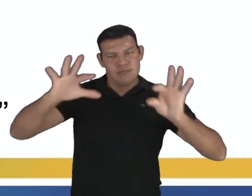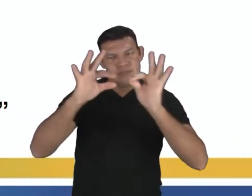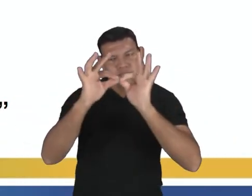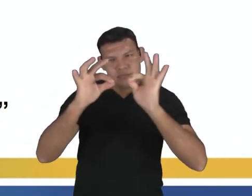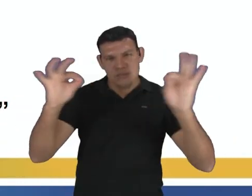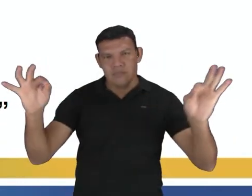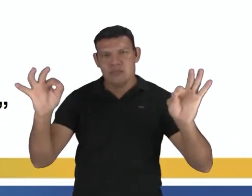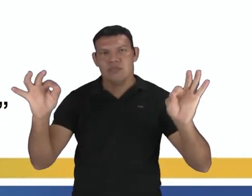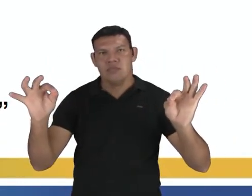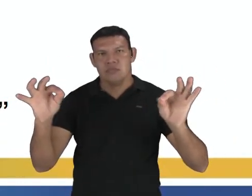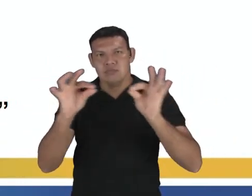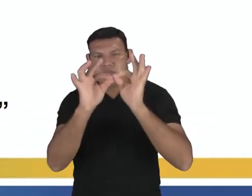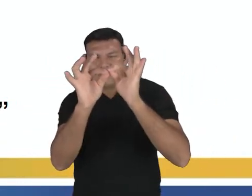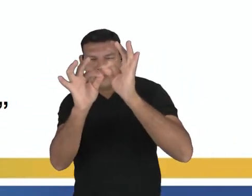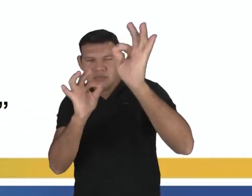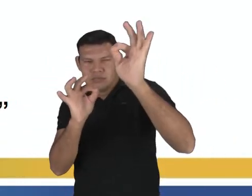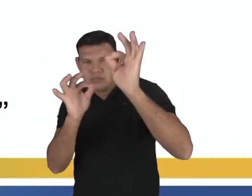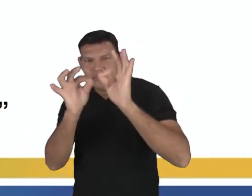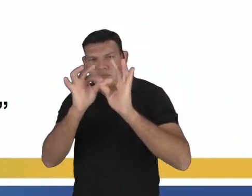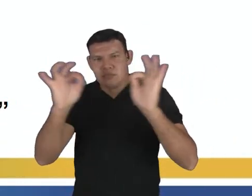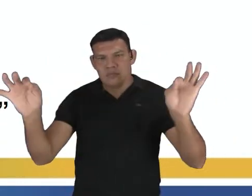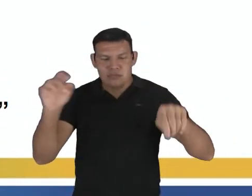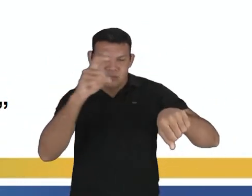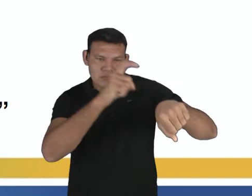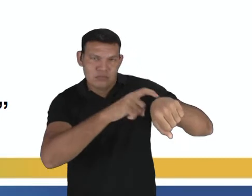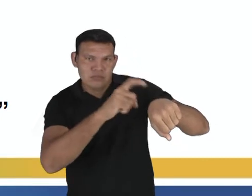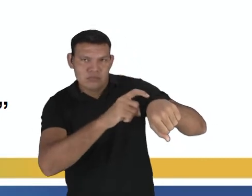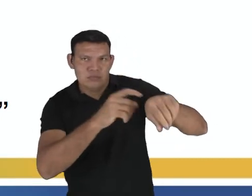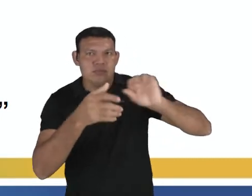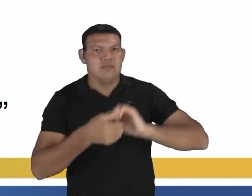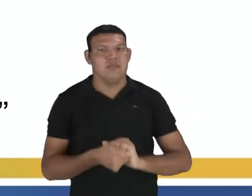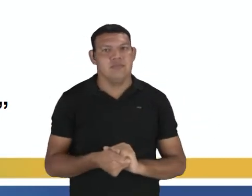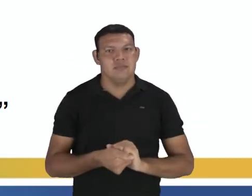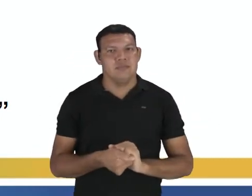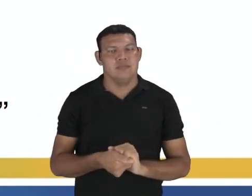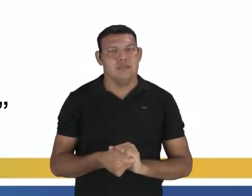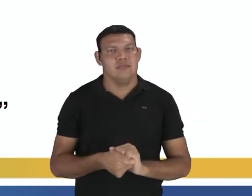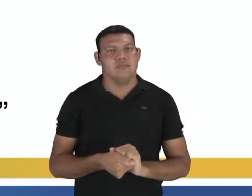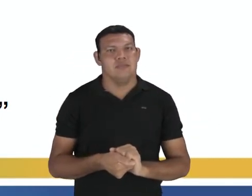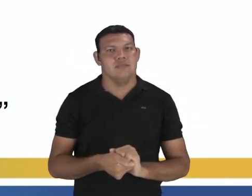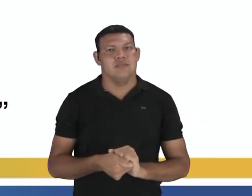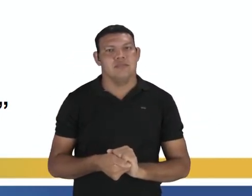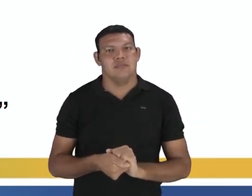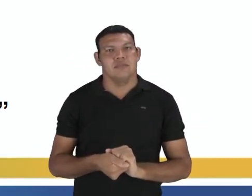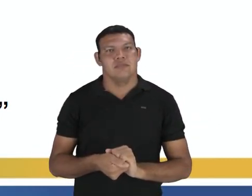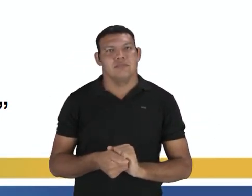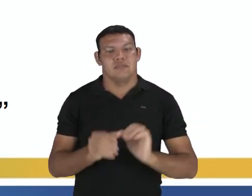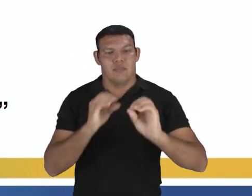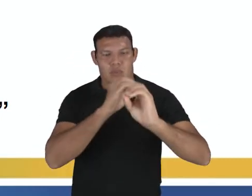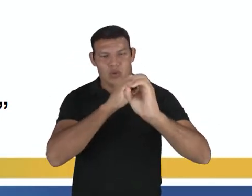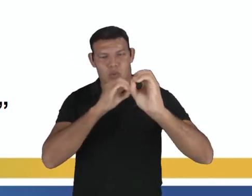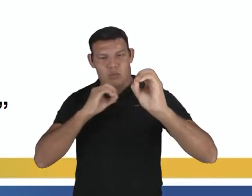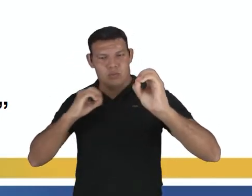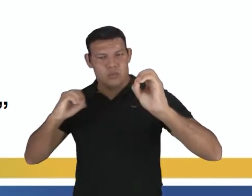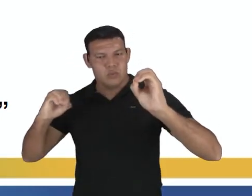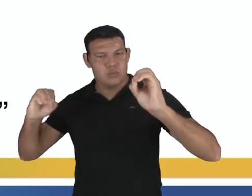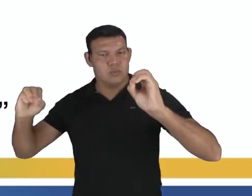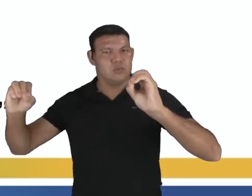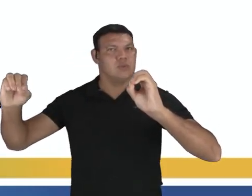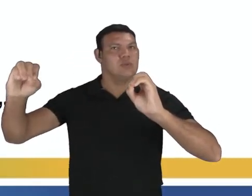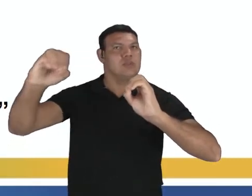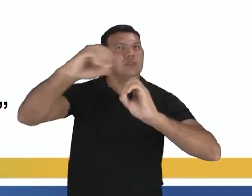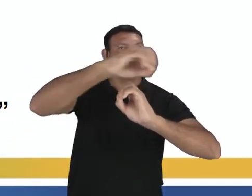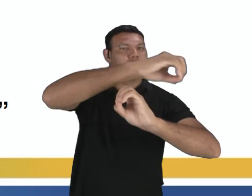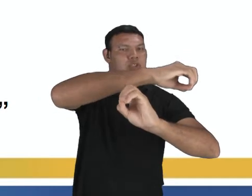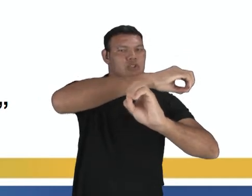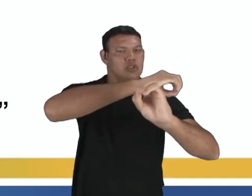ele vai dizer que se tu pegar e medir um certo tempo para somente uma parte dessa órbita, e